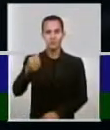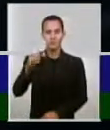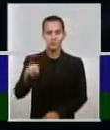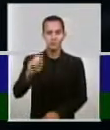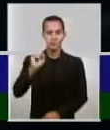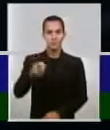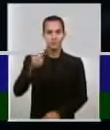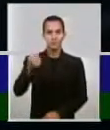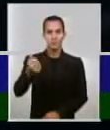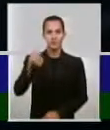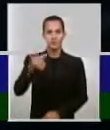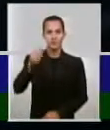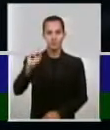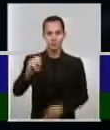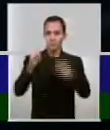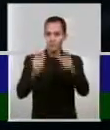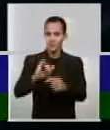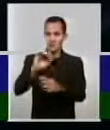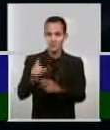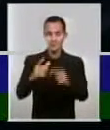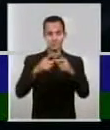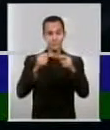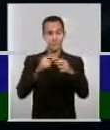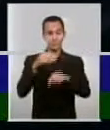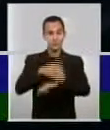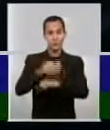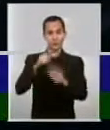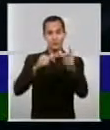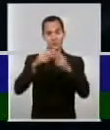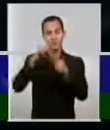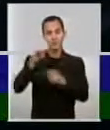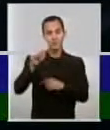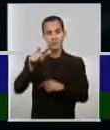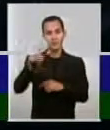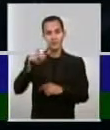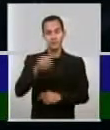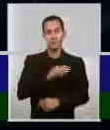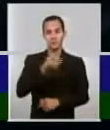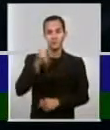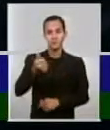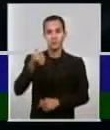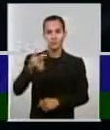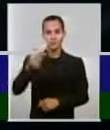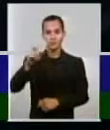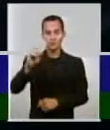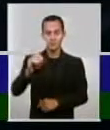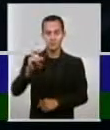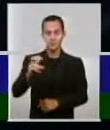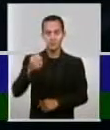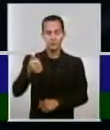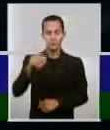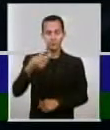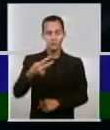1118 e 1128, bairro Jardim Brasília, na Rua Estrela d'Alva, em frente aos números 1205,